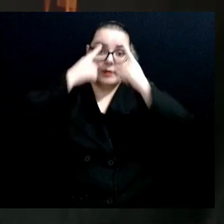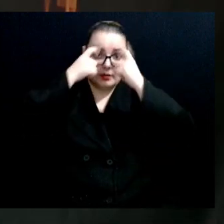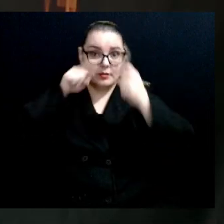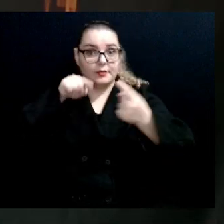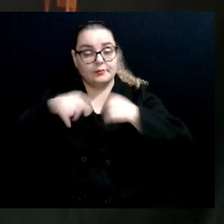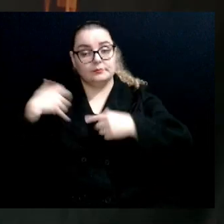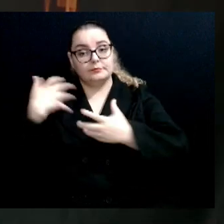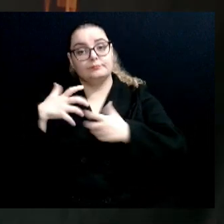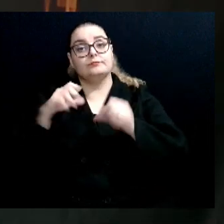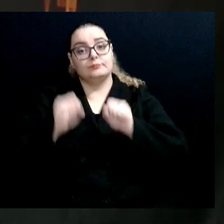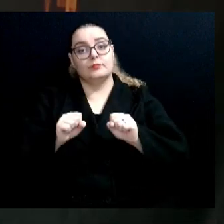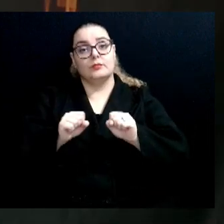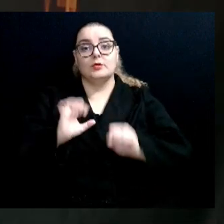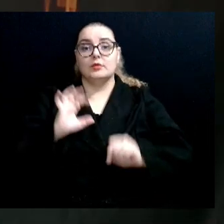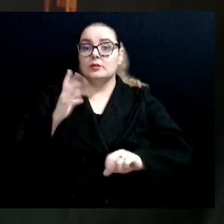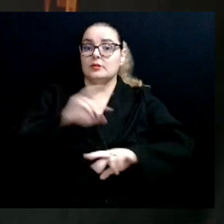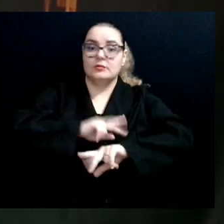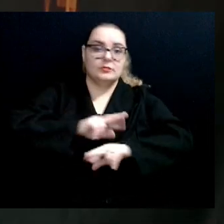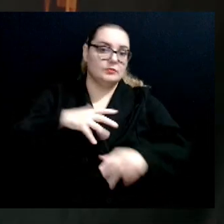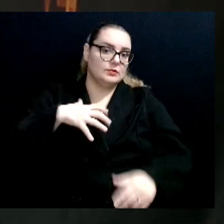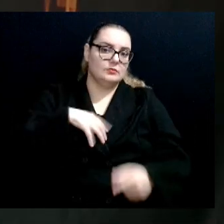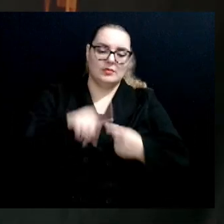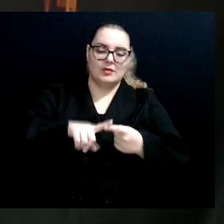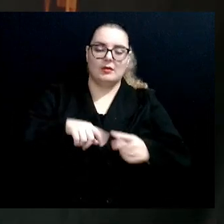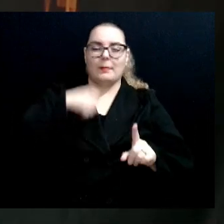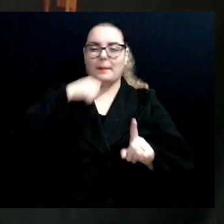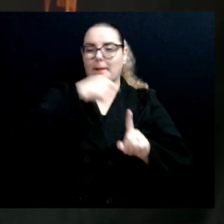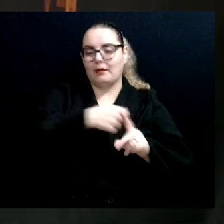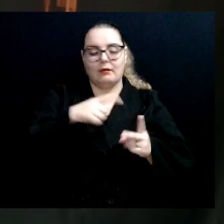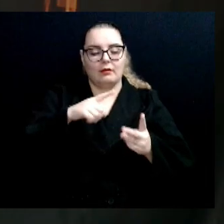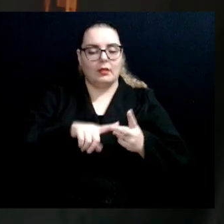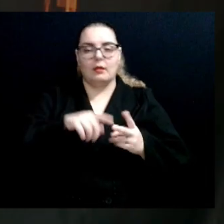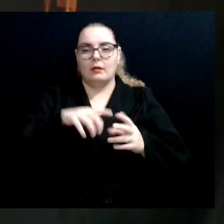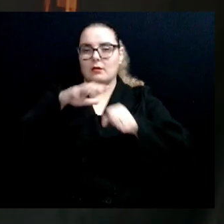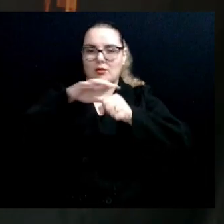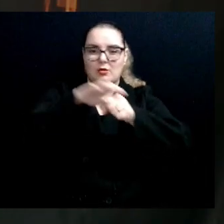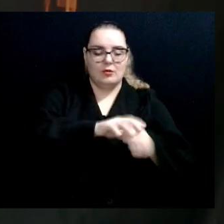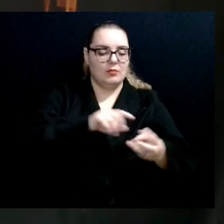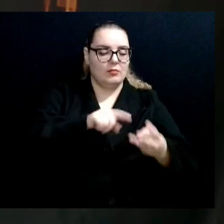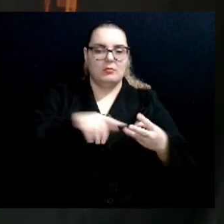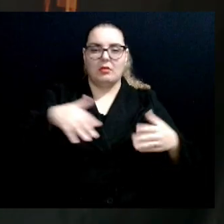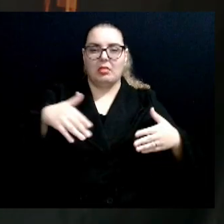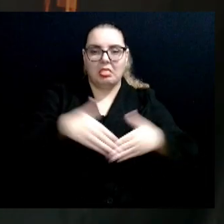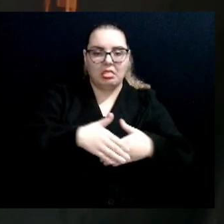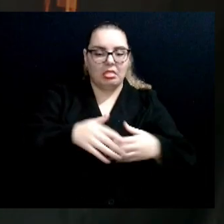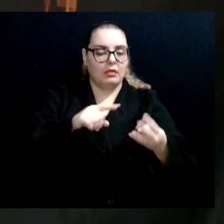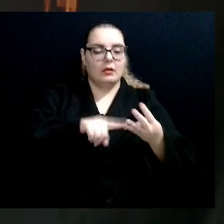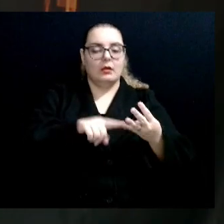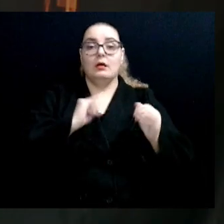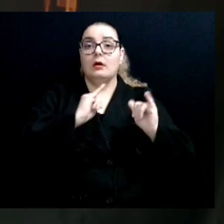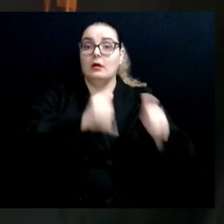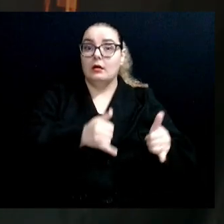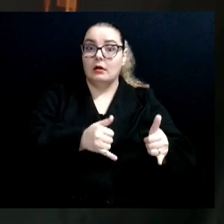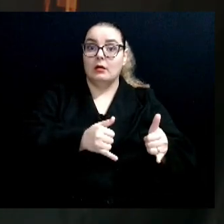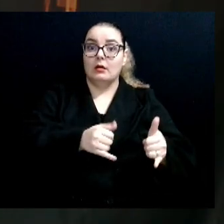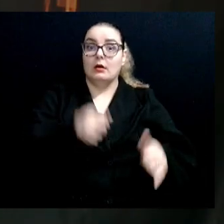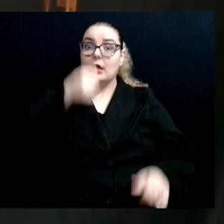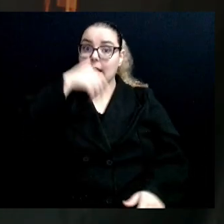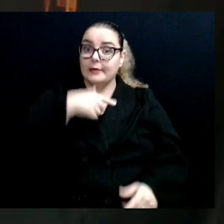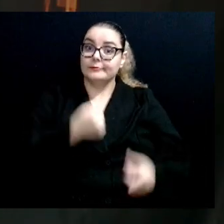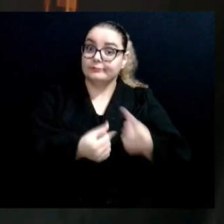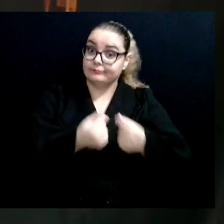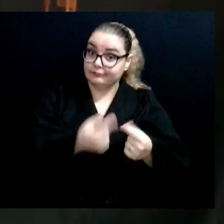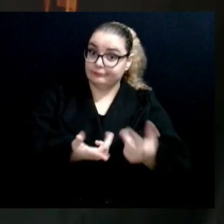várias formas: agressões, ameaças, humilhação, abandono, abuso financeiro, falta de